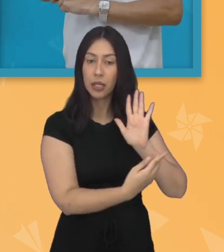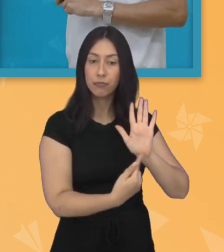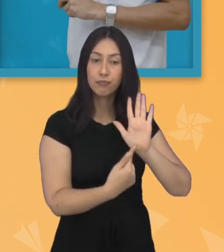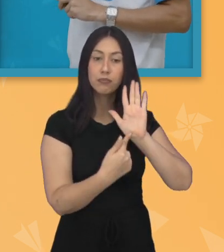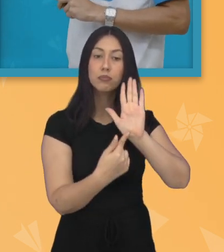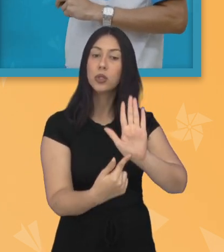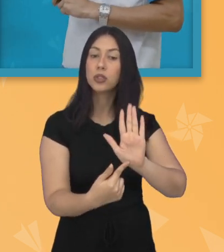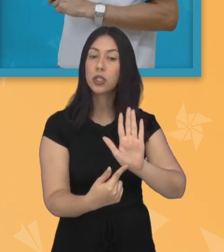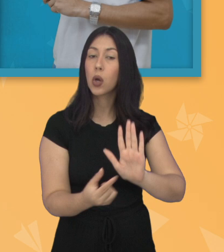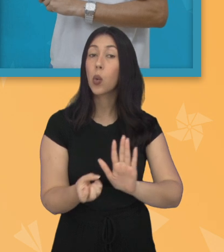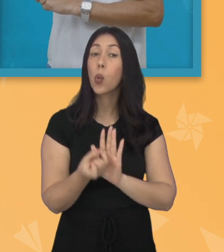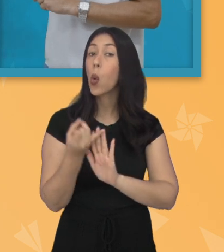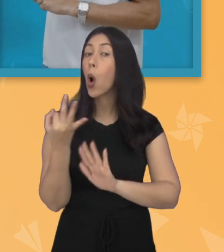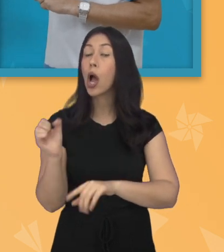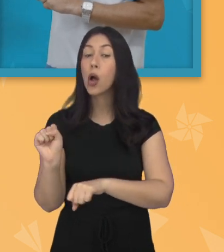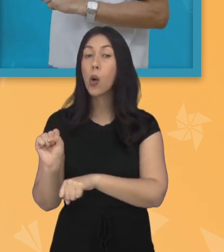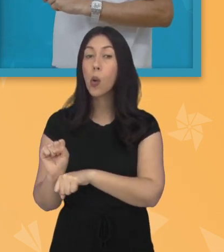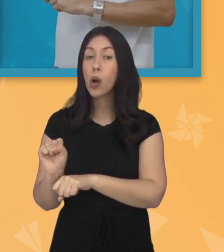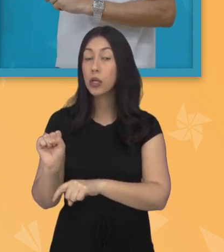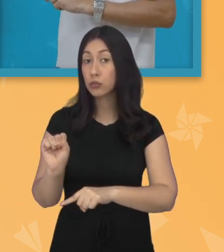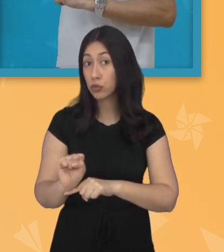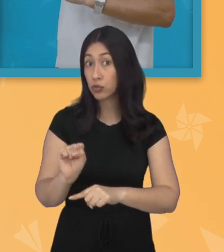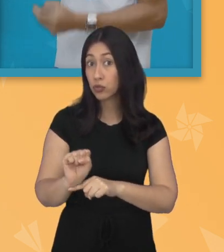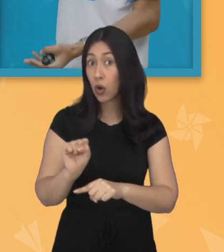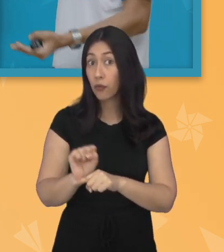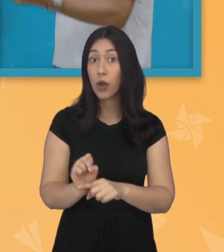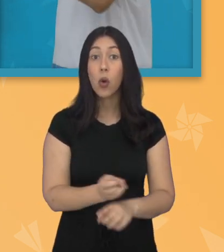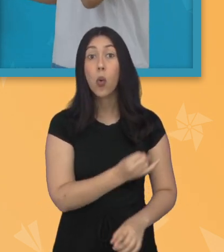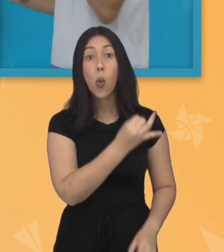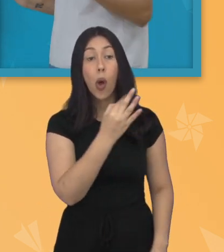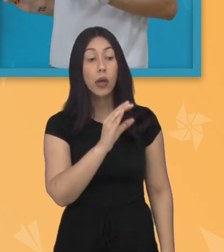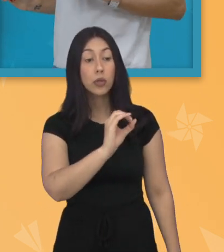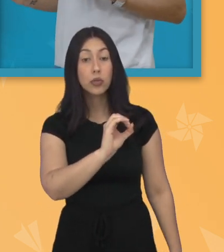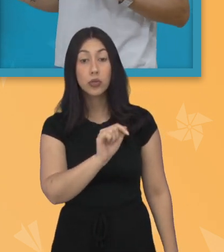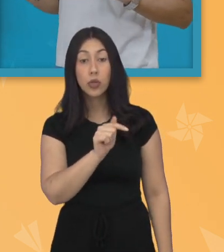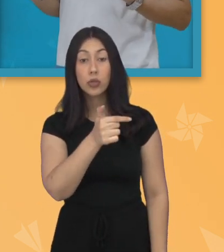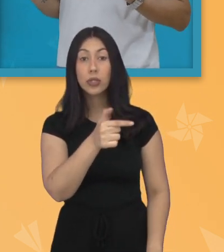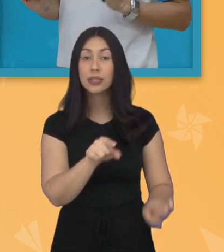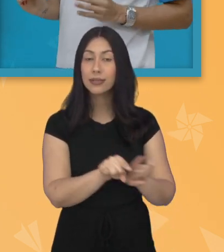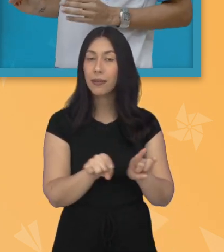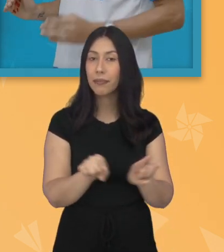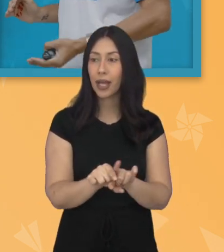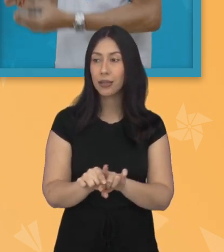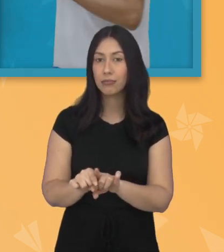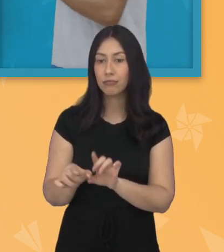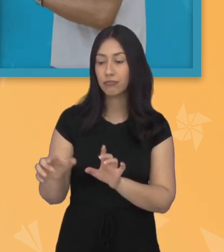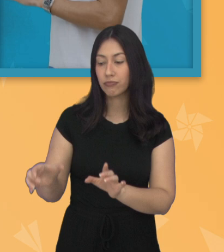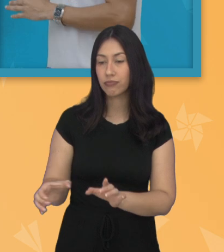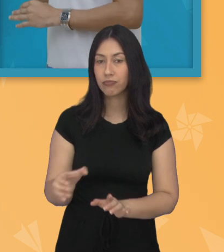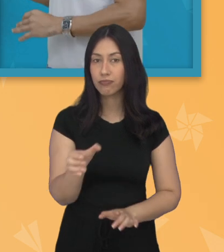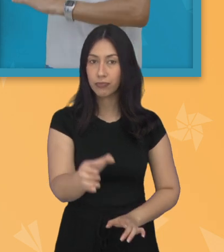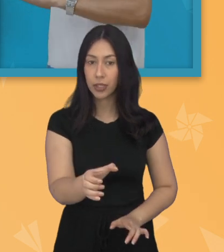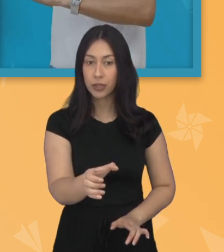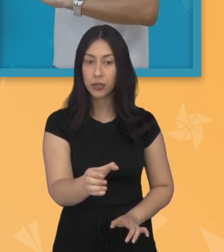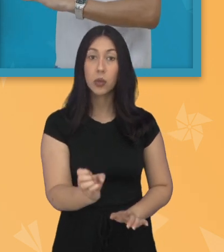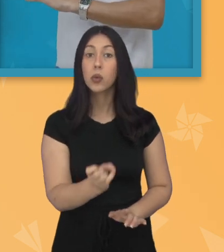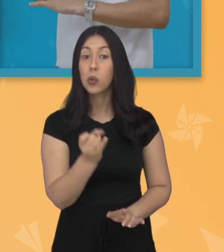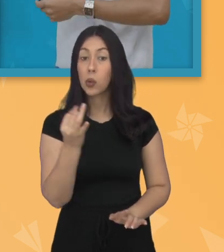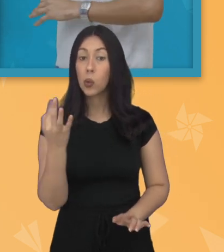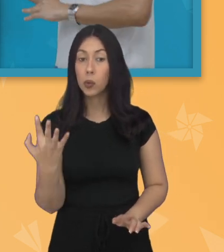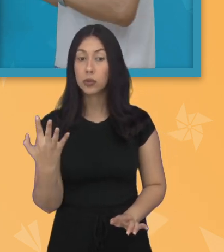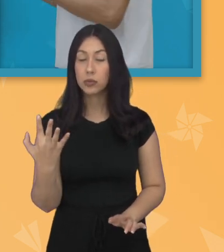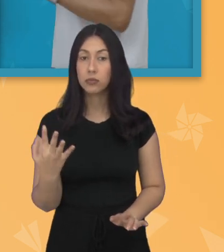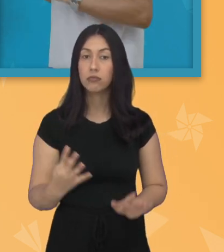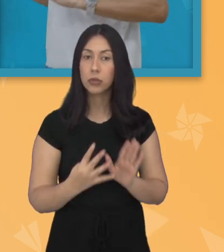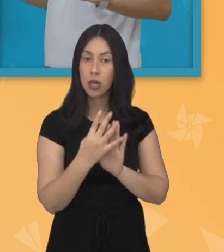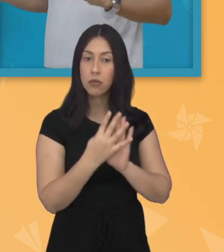amostras, ele dá a massa de enxofre, massa de oxigênio e a massa da amostra. Ele fala assim, a tabela com os dados